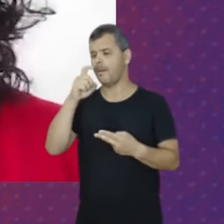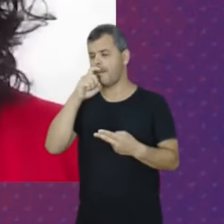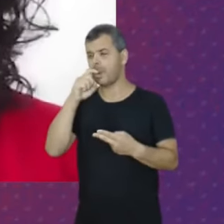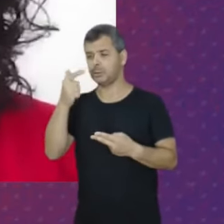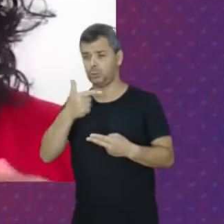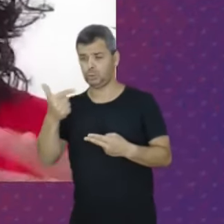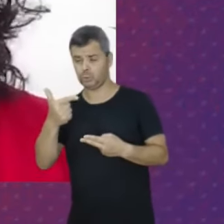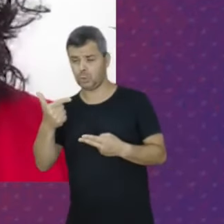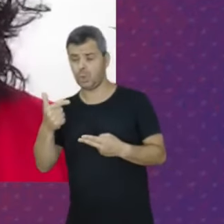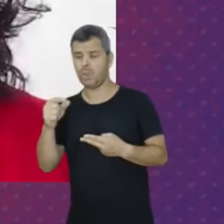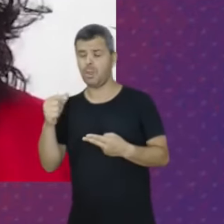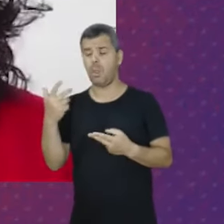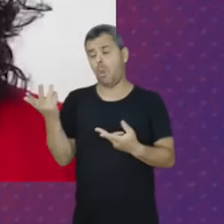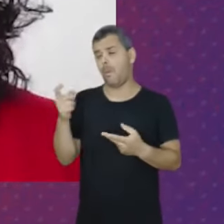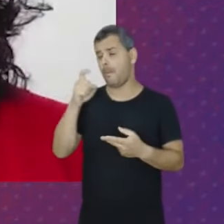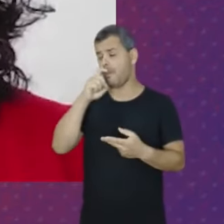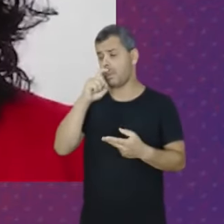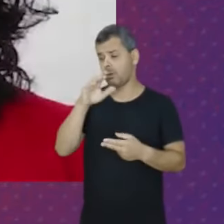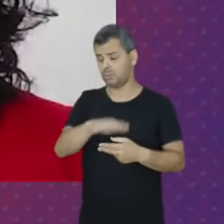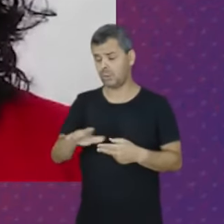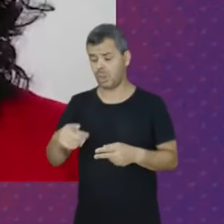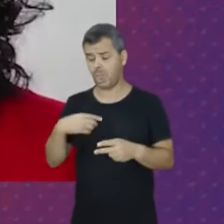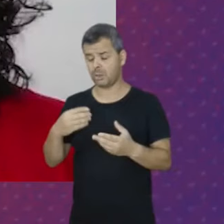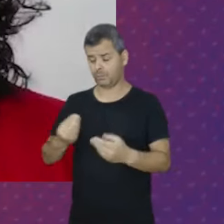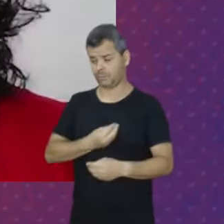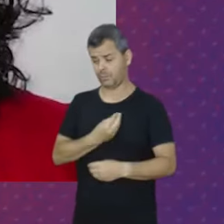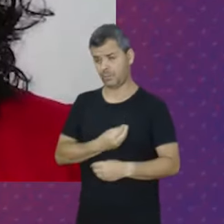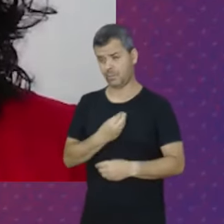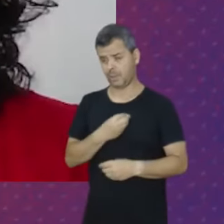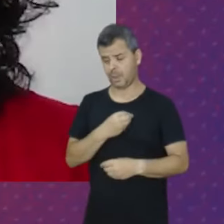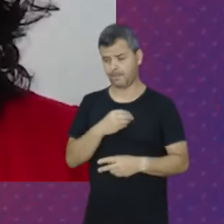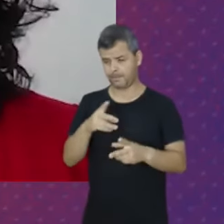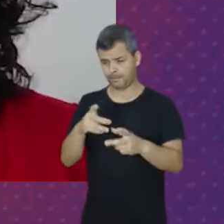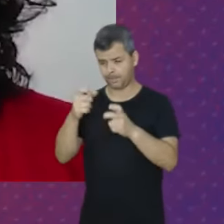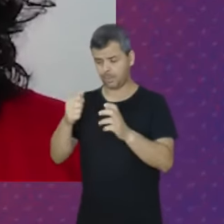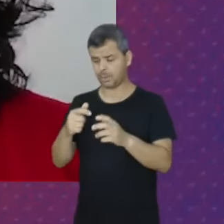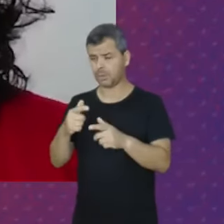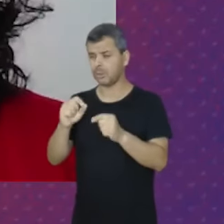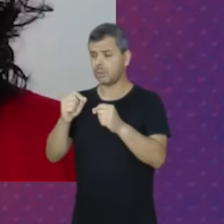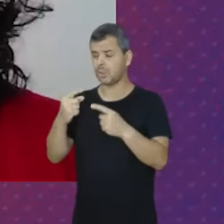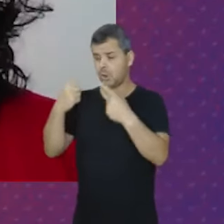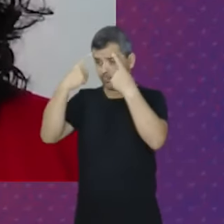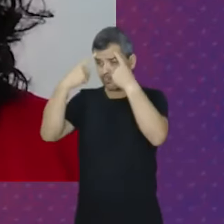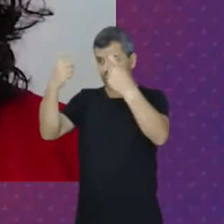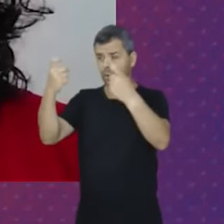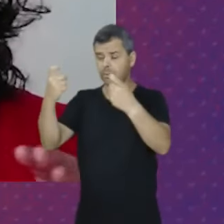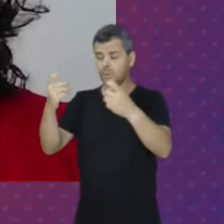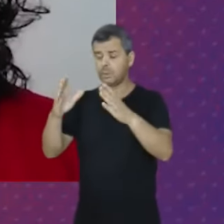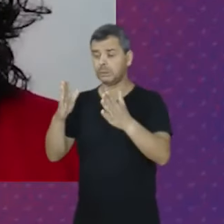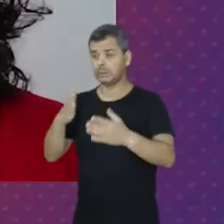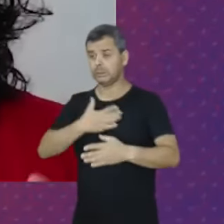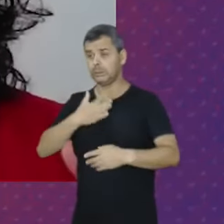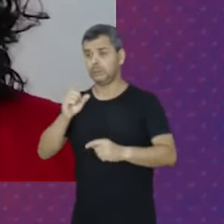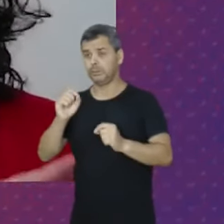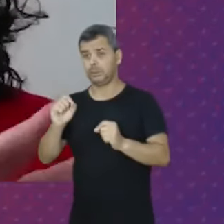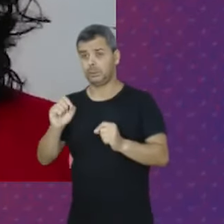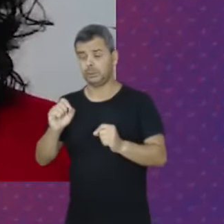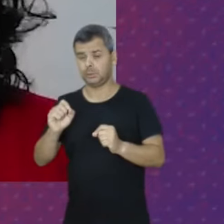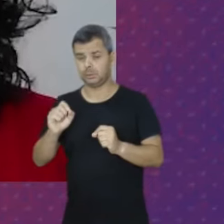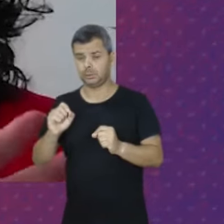o pai da criança, e essa convivência, de repente ter que identificar uma situação de violência e, de repente,